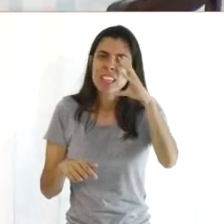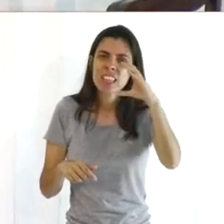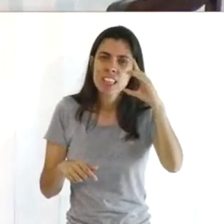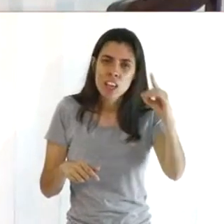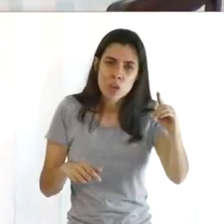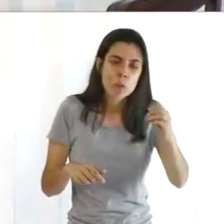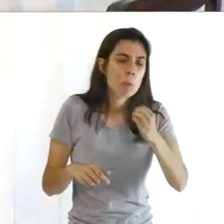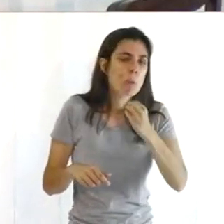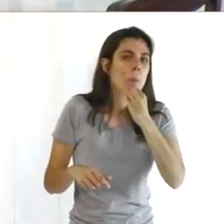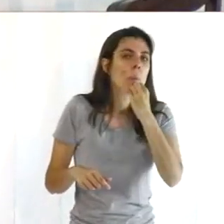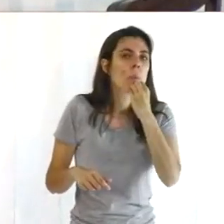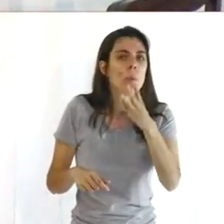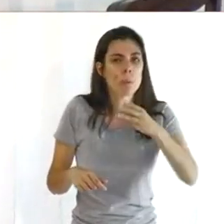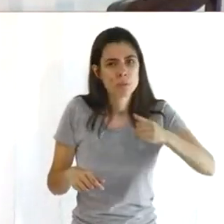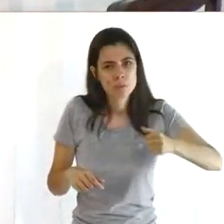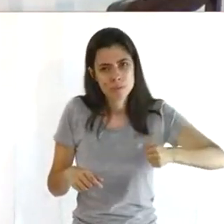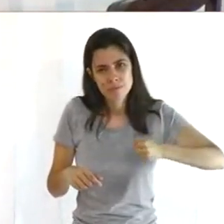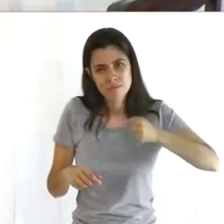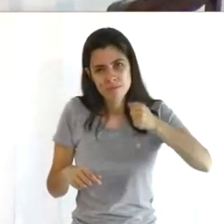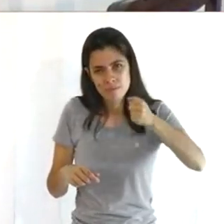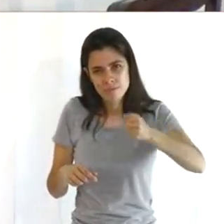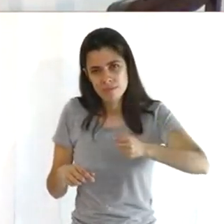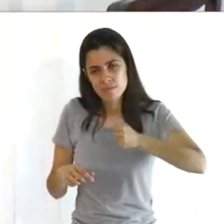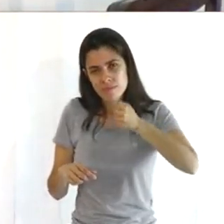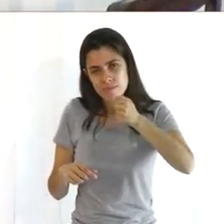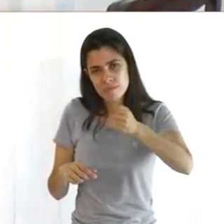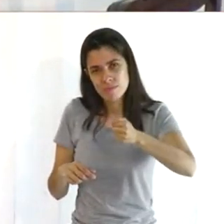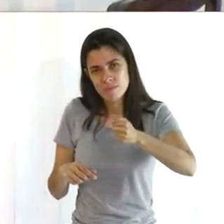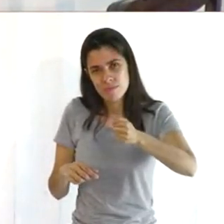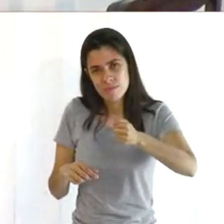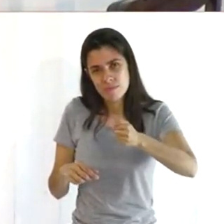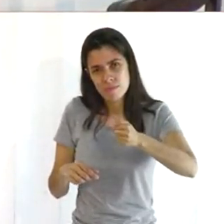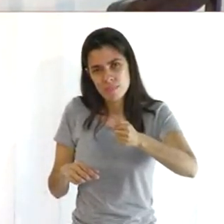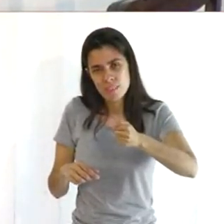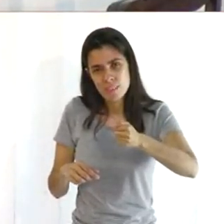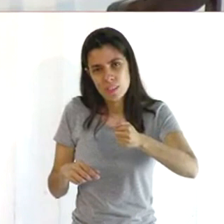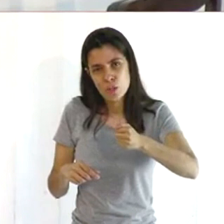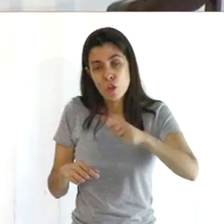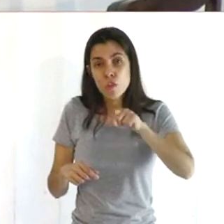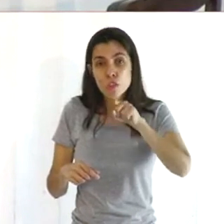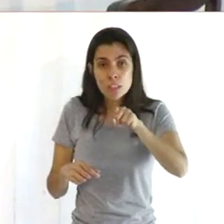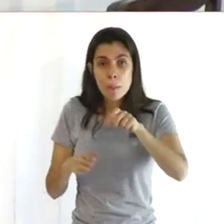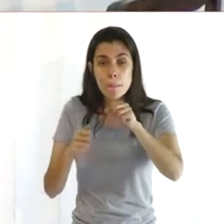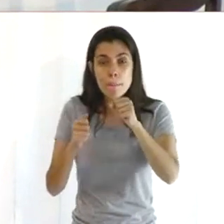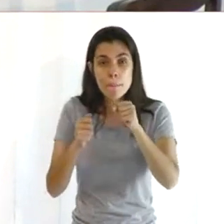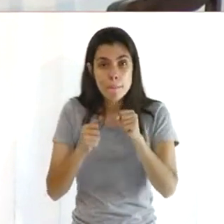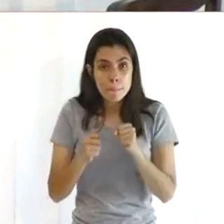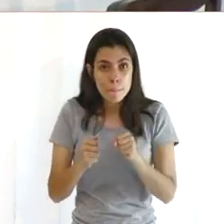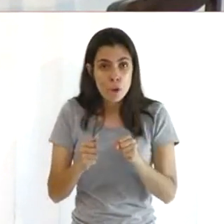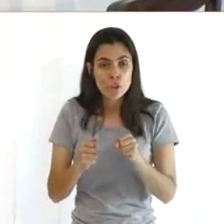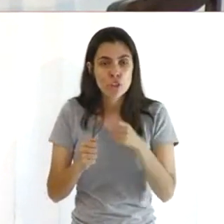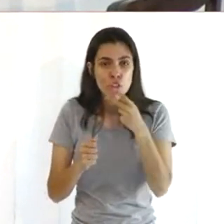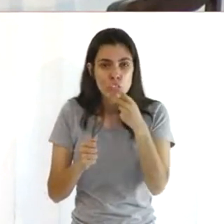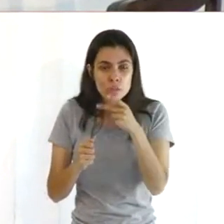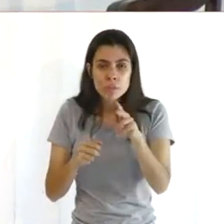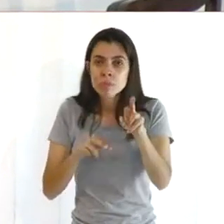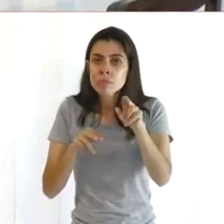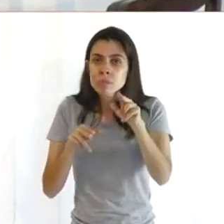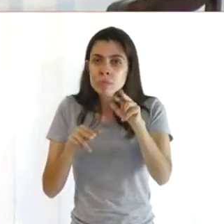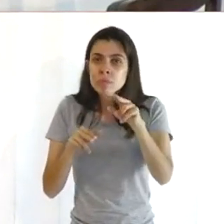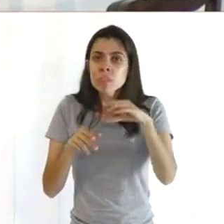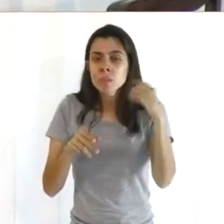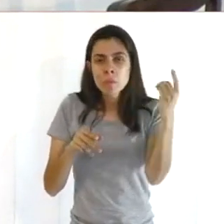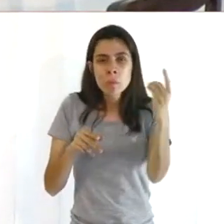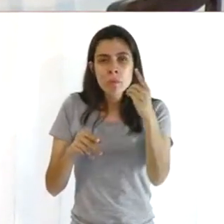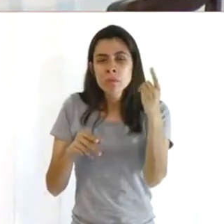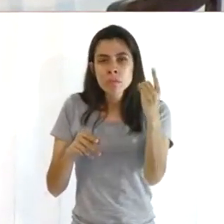aflição, fazer como Davi: no tocante a mim, eu confio na tua graça. E ele vai então agora começar a mudar o